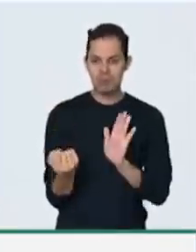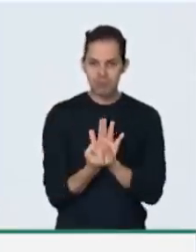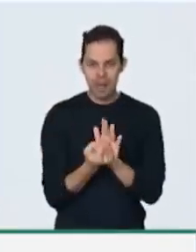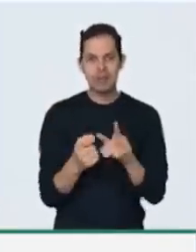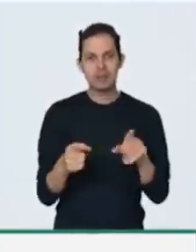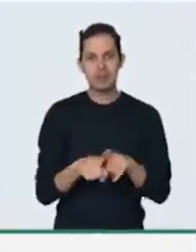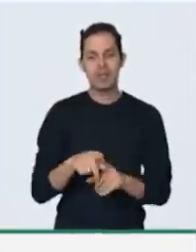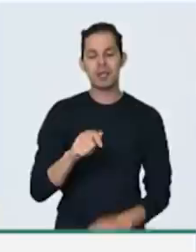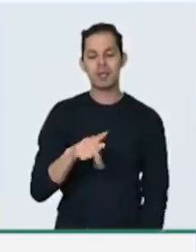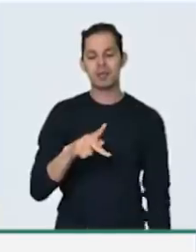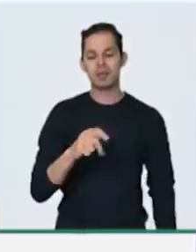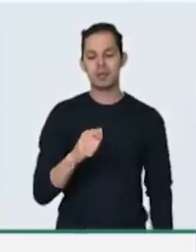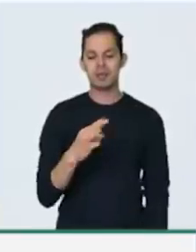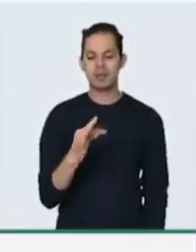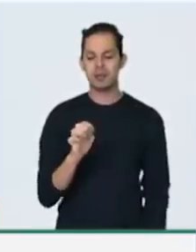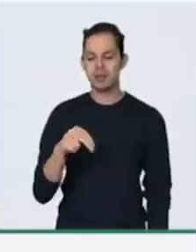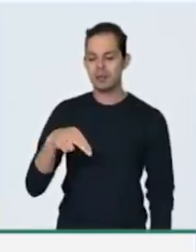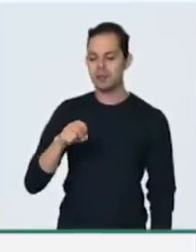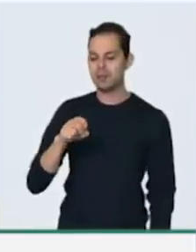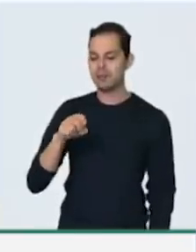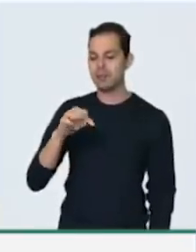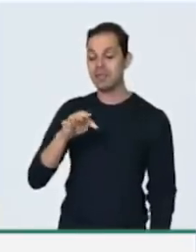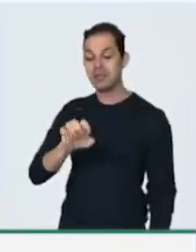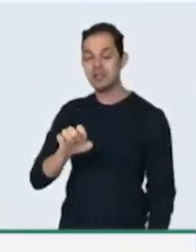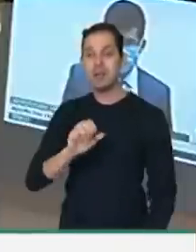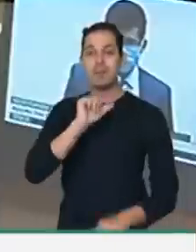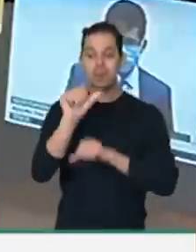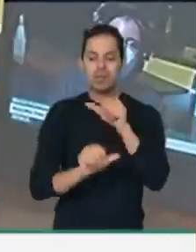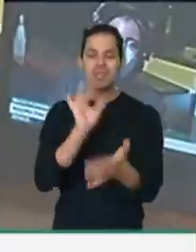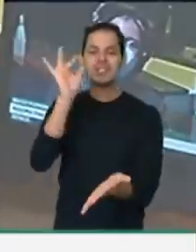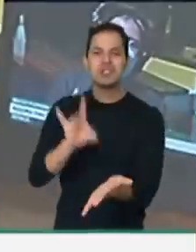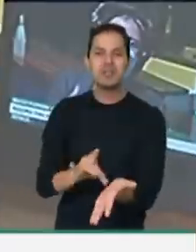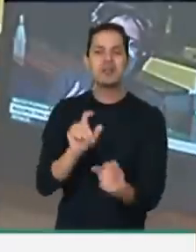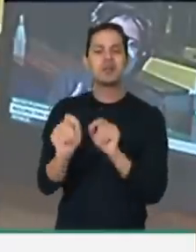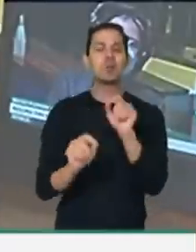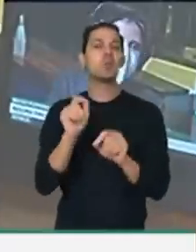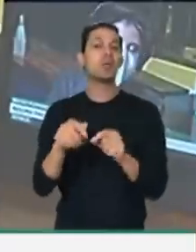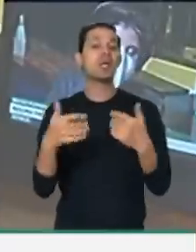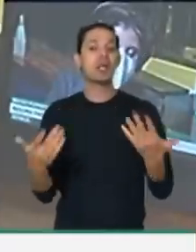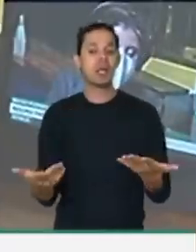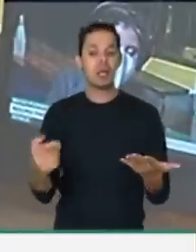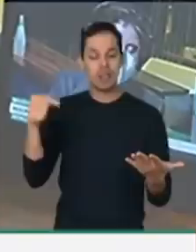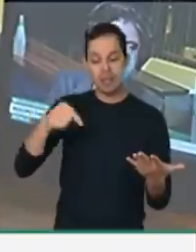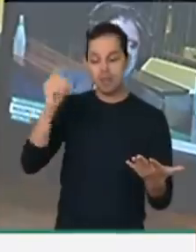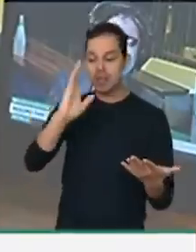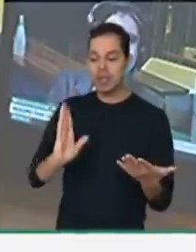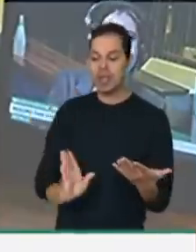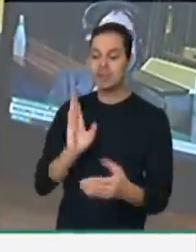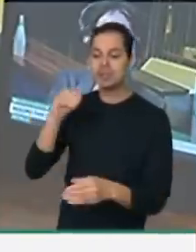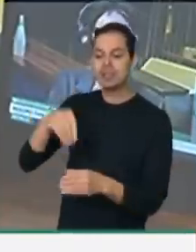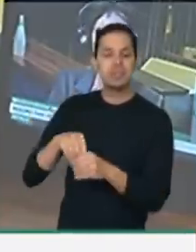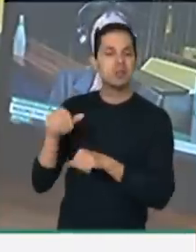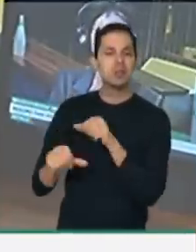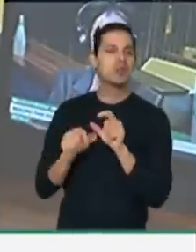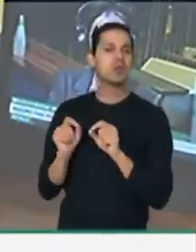patentes. O que pode mudar na prática mesmo, deputado, para a realidade brasileira, tendo em vista